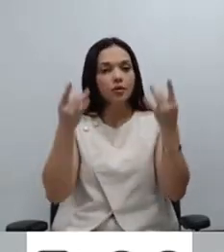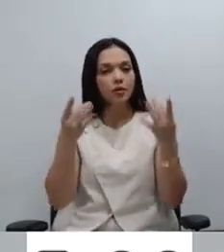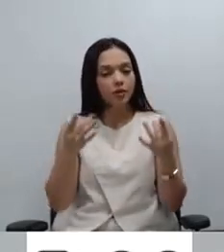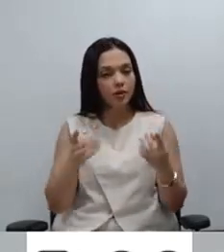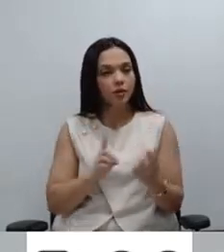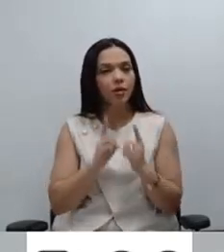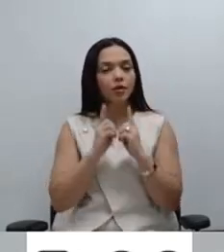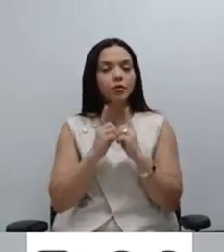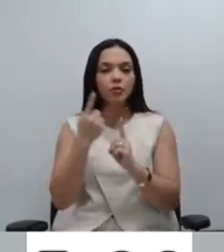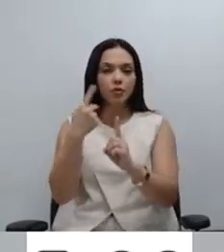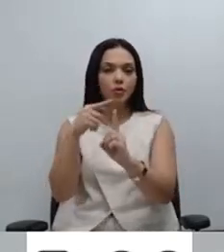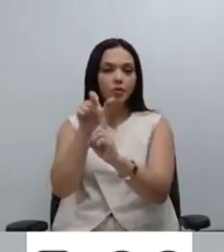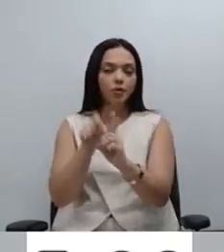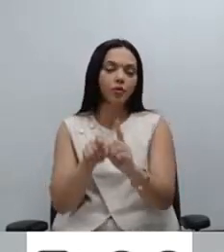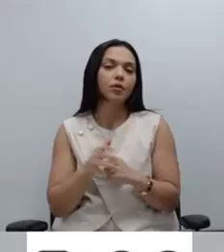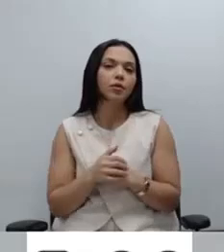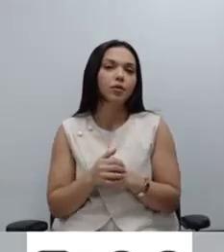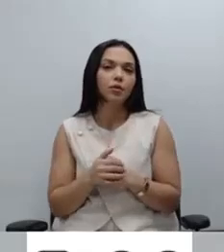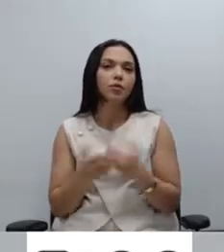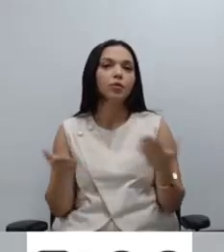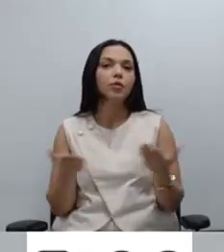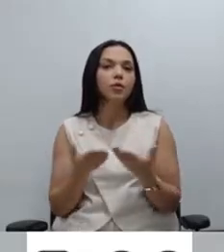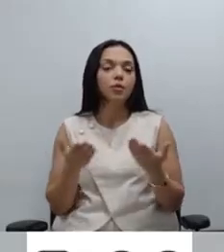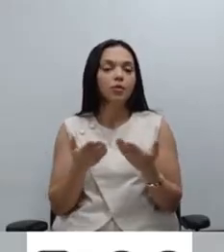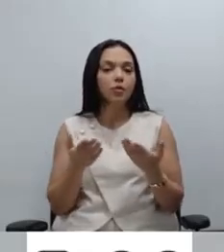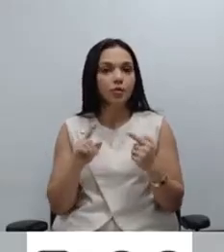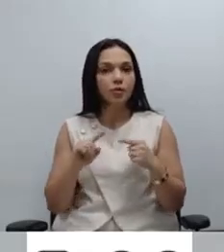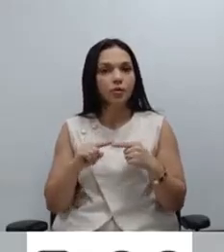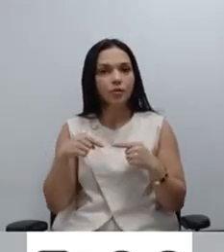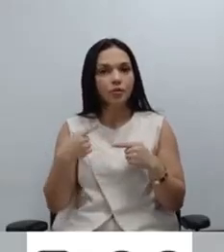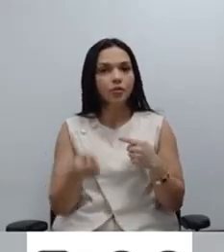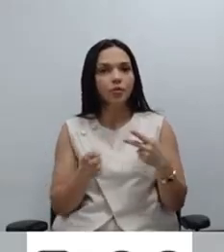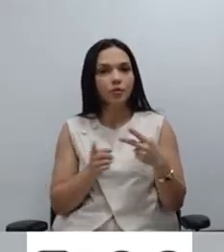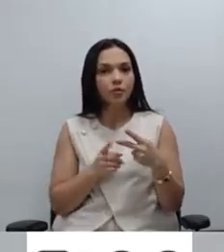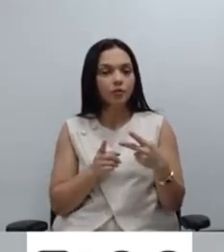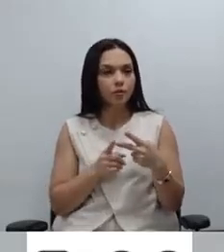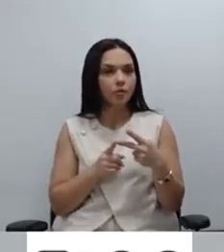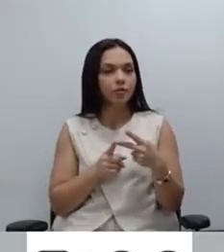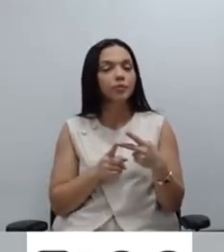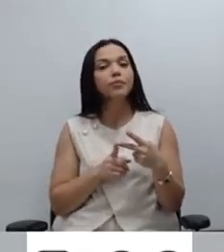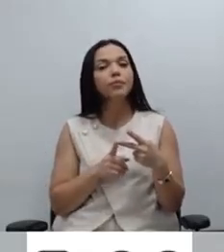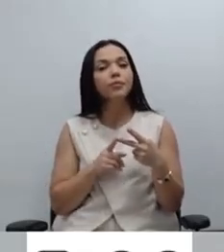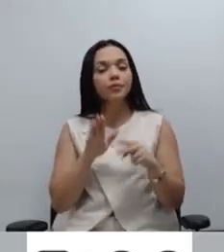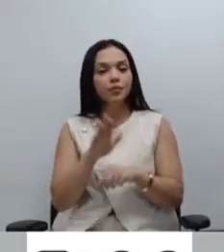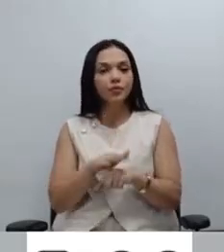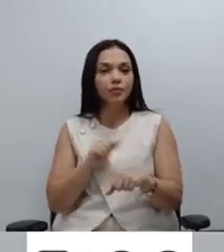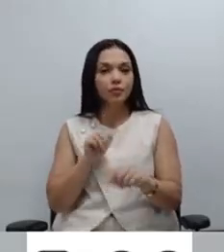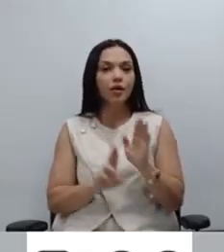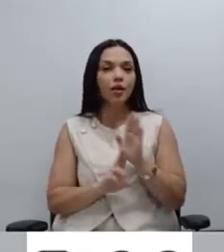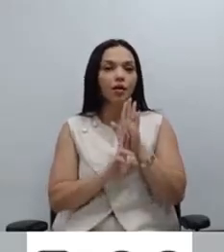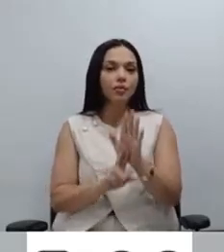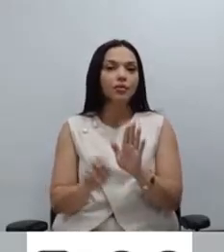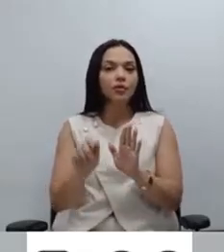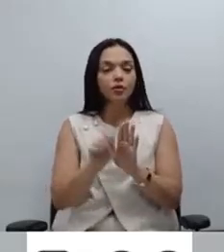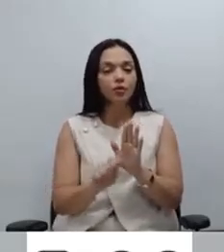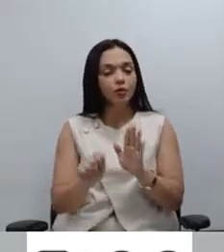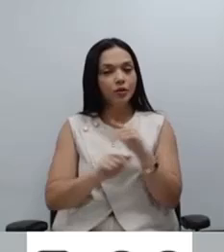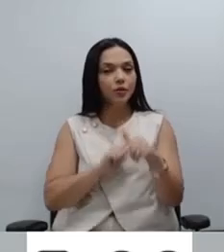do atendimento. Gostaria de chamar na sequência para a sua participação pelo prazo regimental o representante da Associação dos